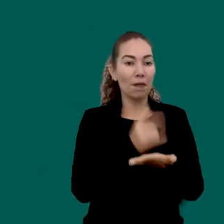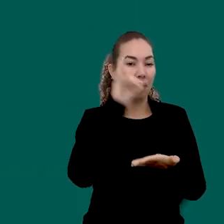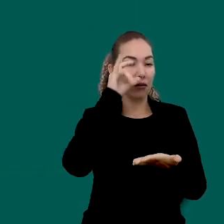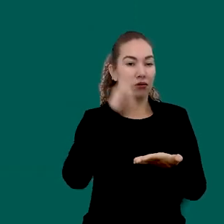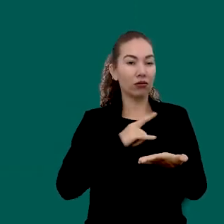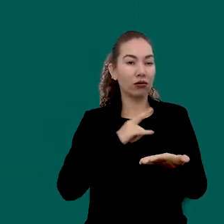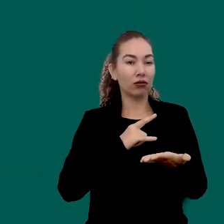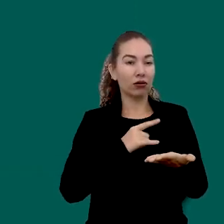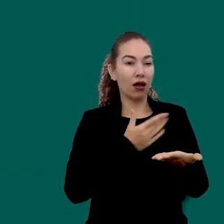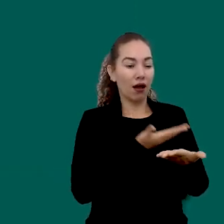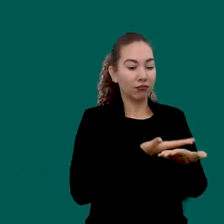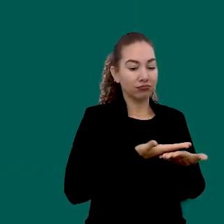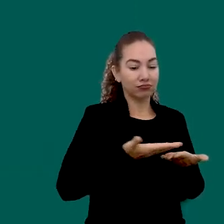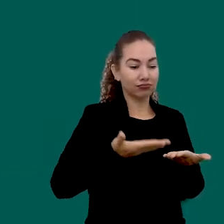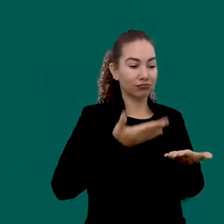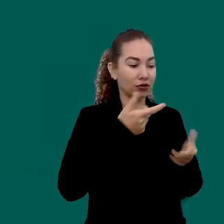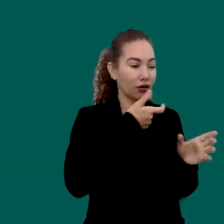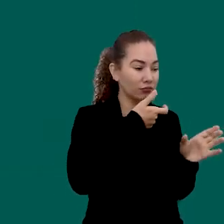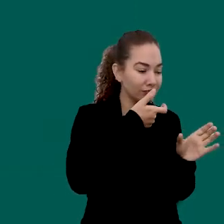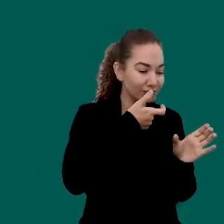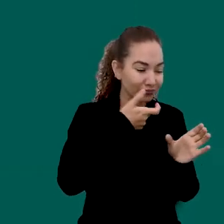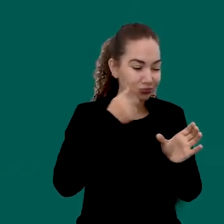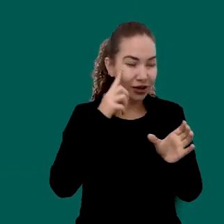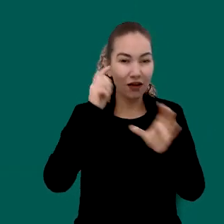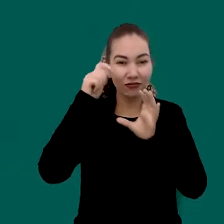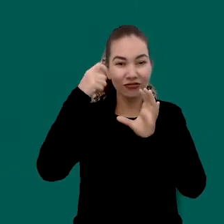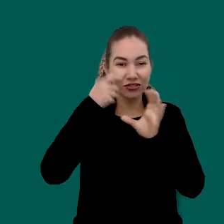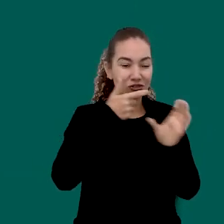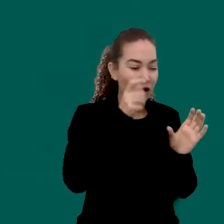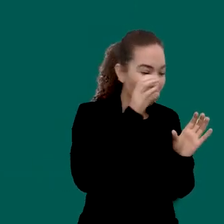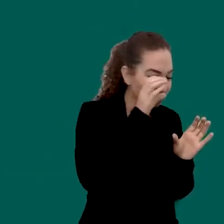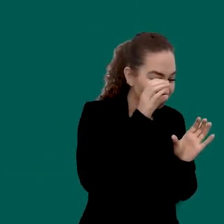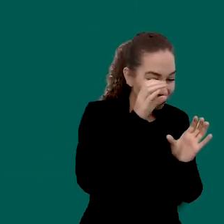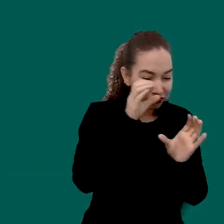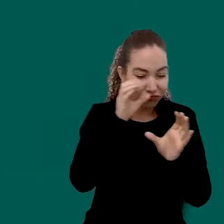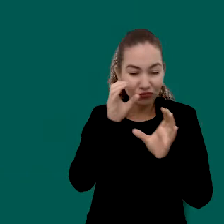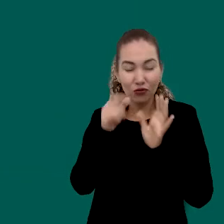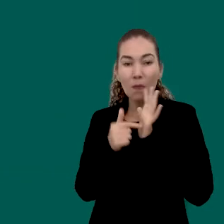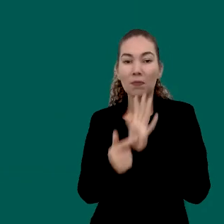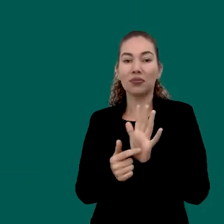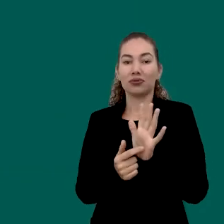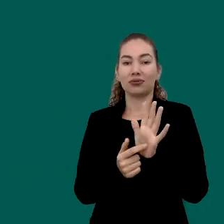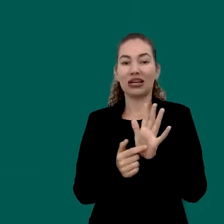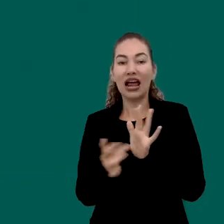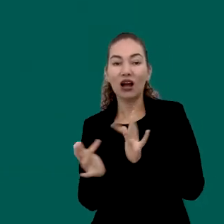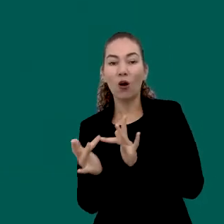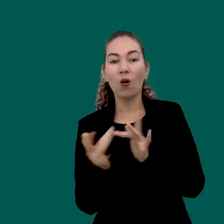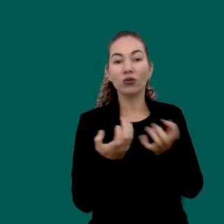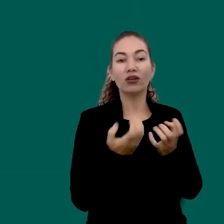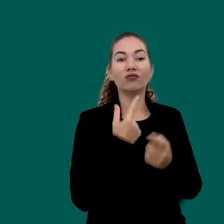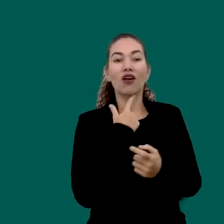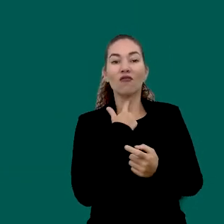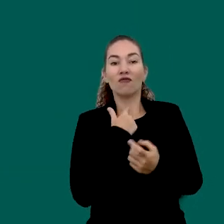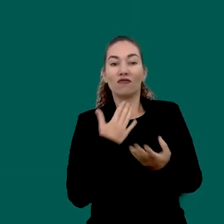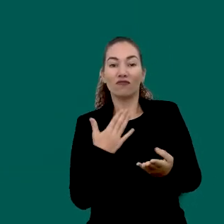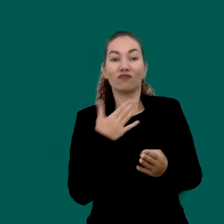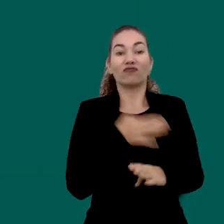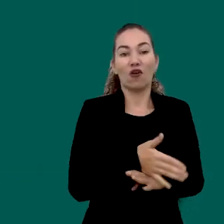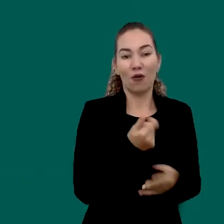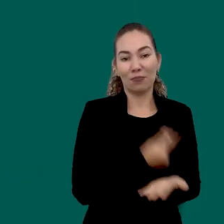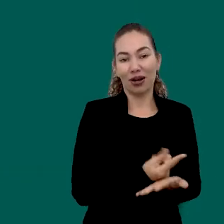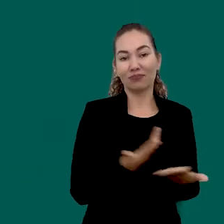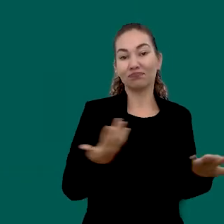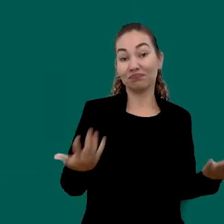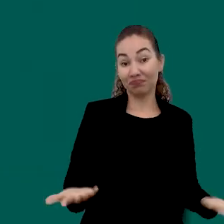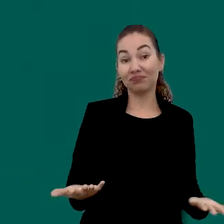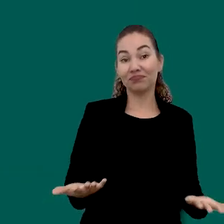aquelas tortas no Instagram, assim, a esteira correndo, a câmera correndo por cima das tortas, mostrando o ingrediente, e eu quero sentir vontade de comprar aquilo ali e